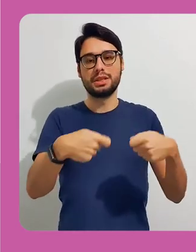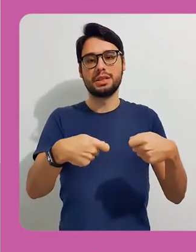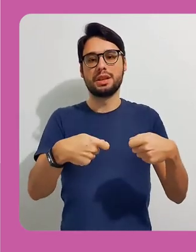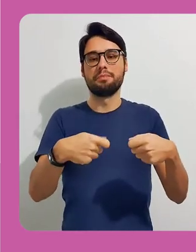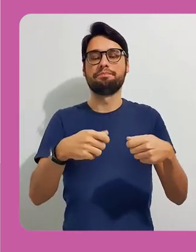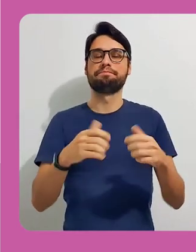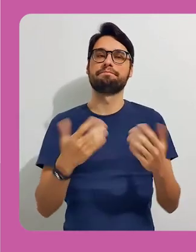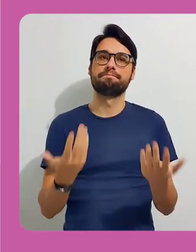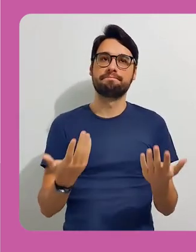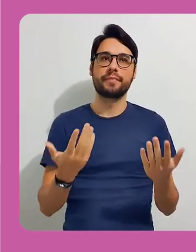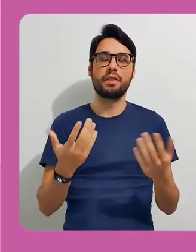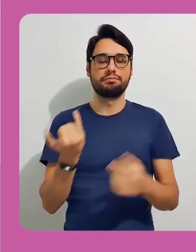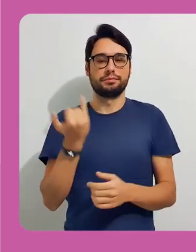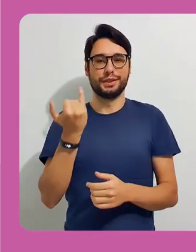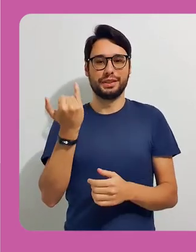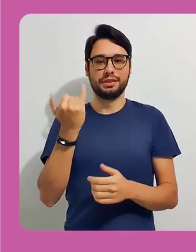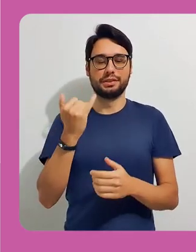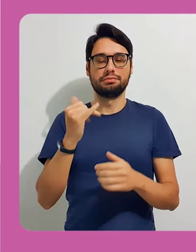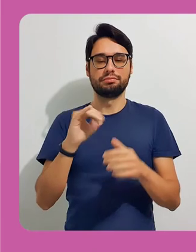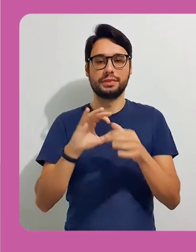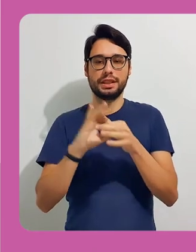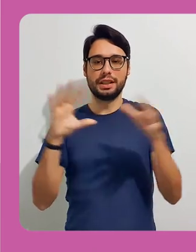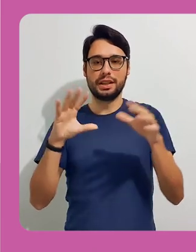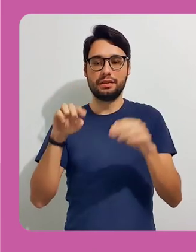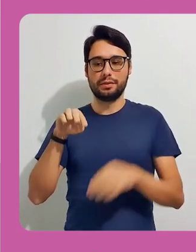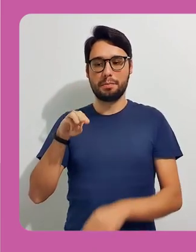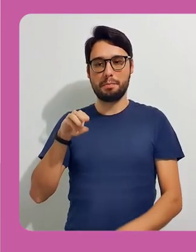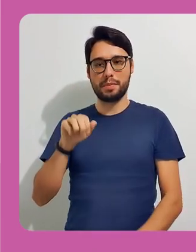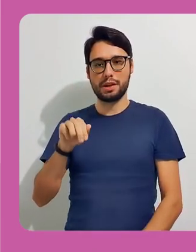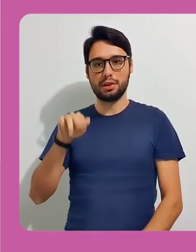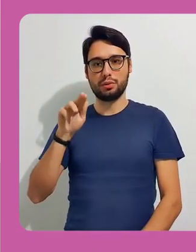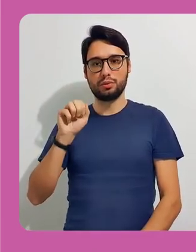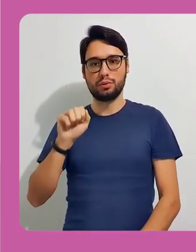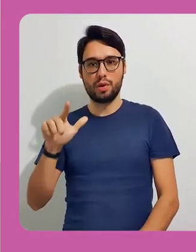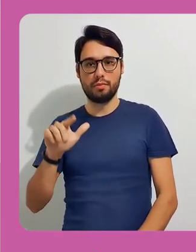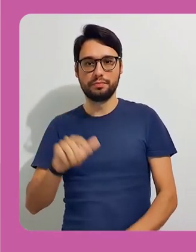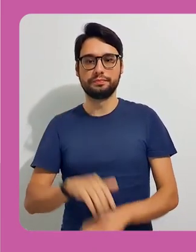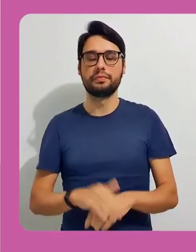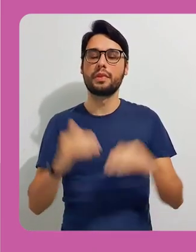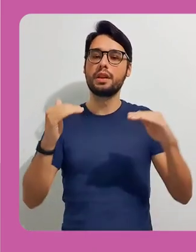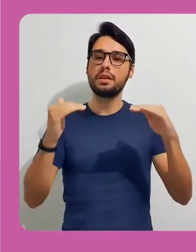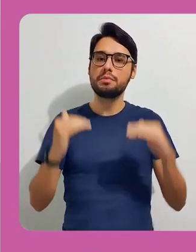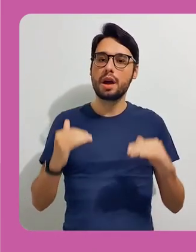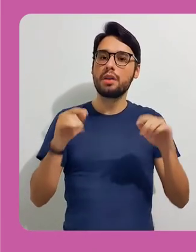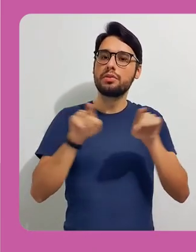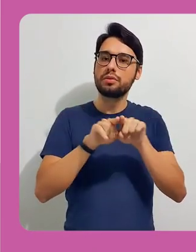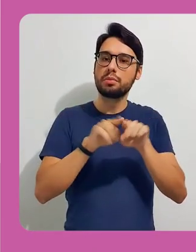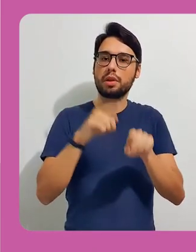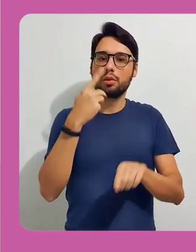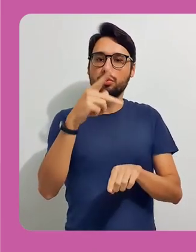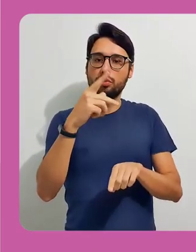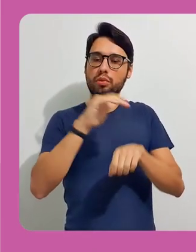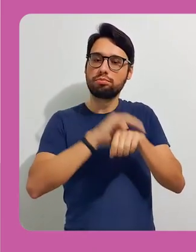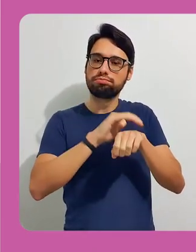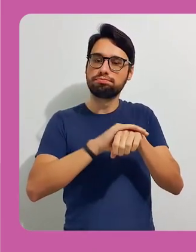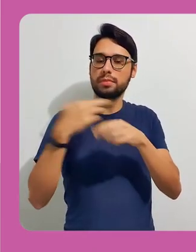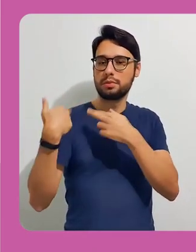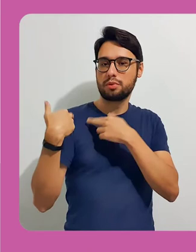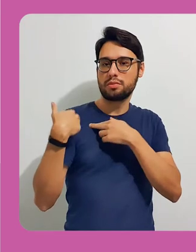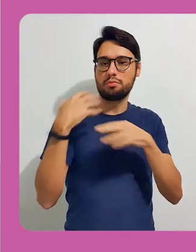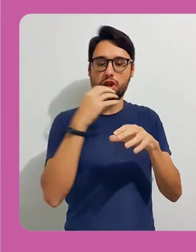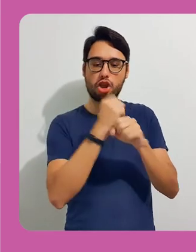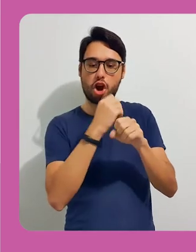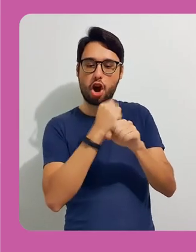uma oportunidade de reenviar ou automaticamente até que passe o automaticamente até que passa você é